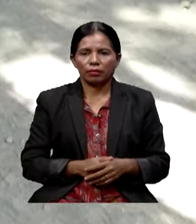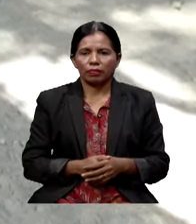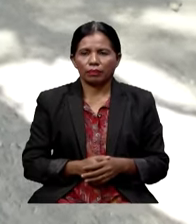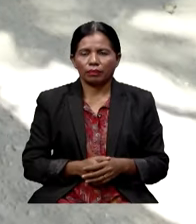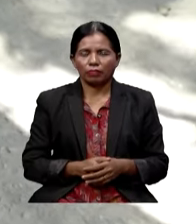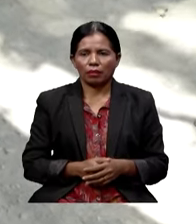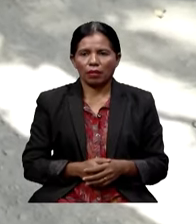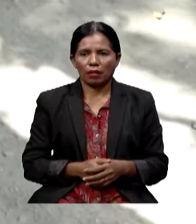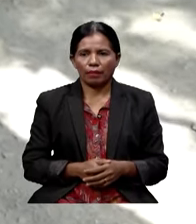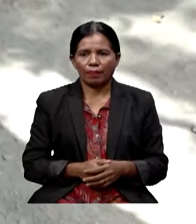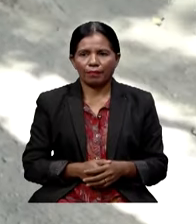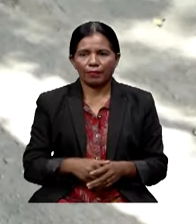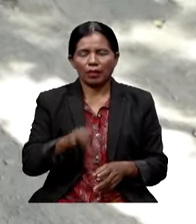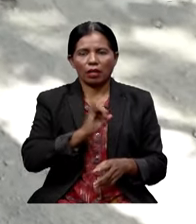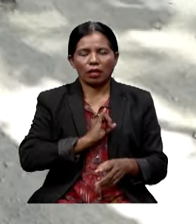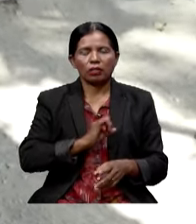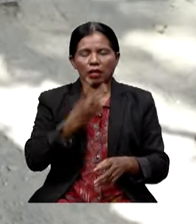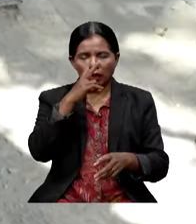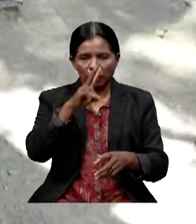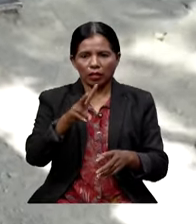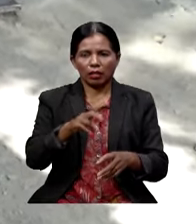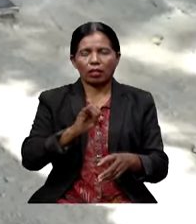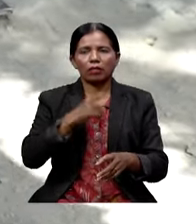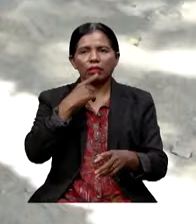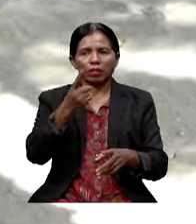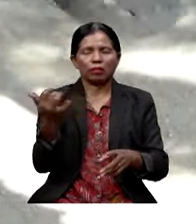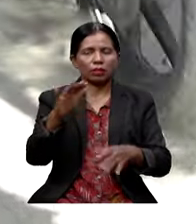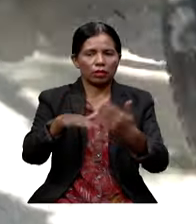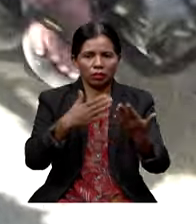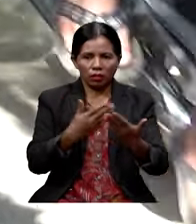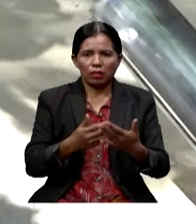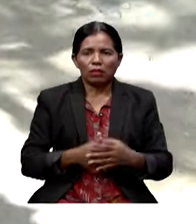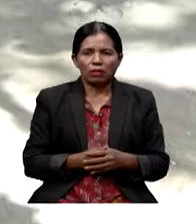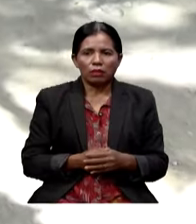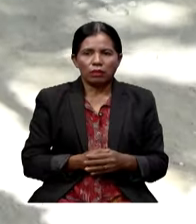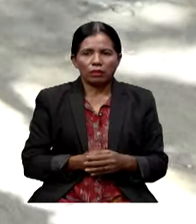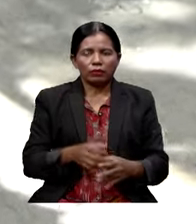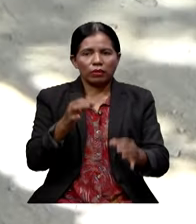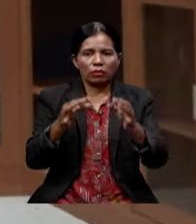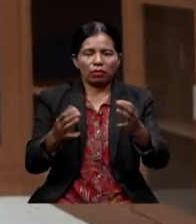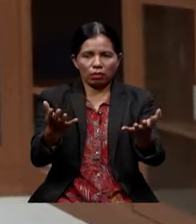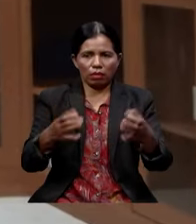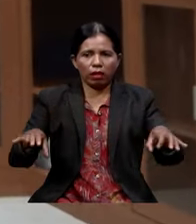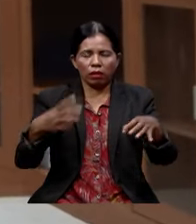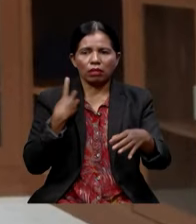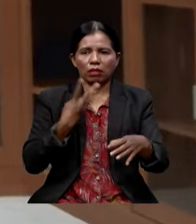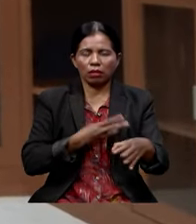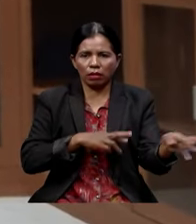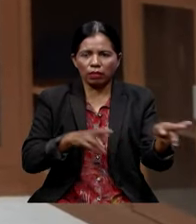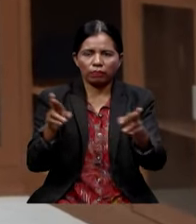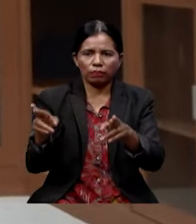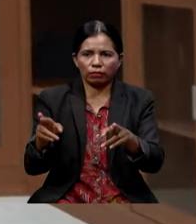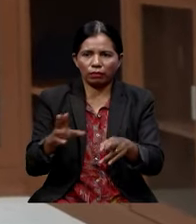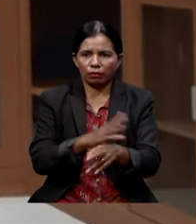Ao ia o se lama o se turi né ao até ter no vacilo o tudo se mas cara serviço e te se apoio bem